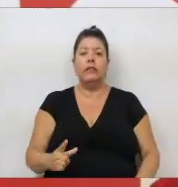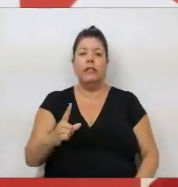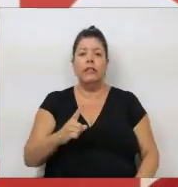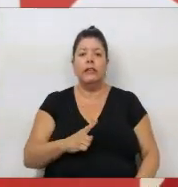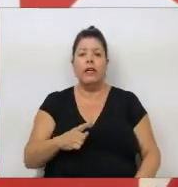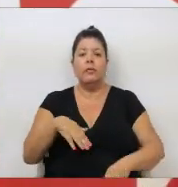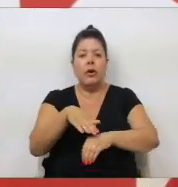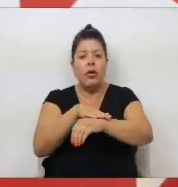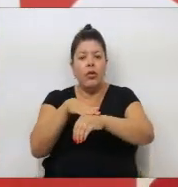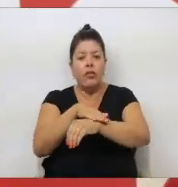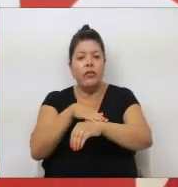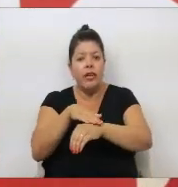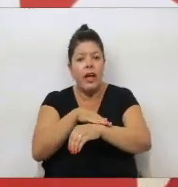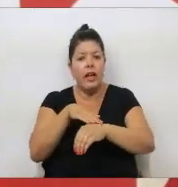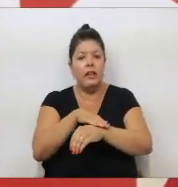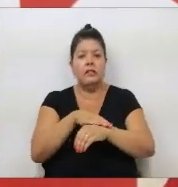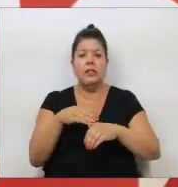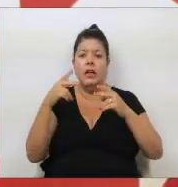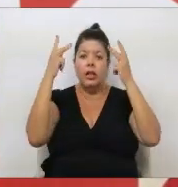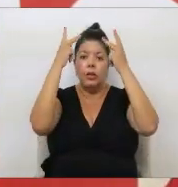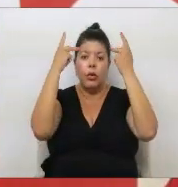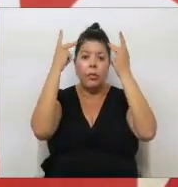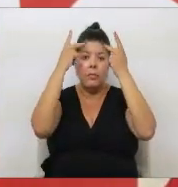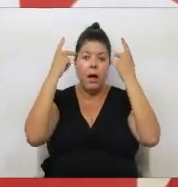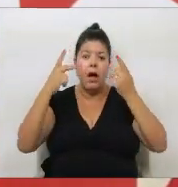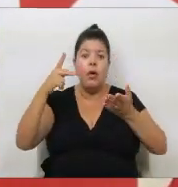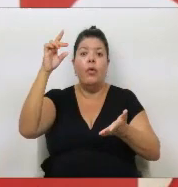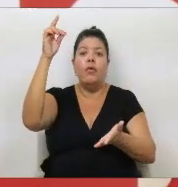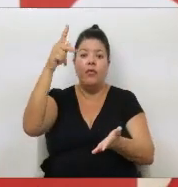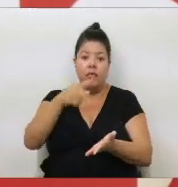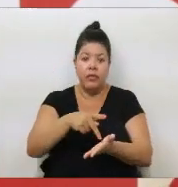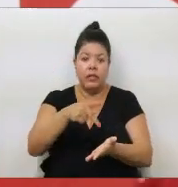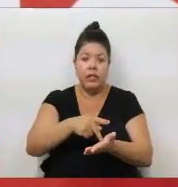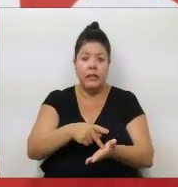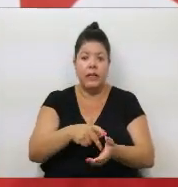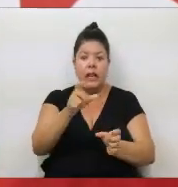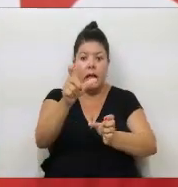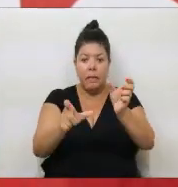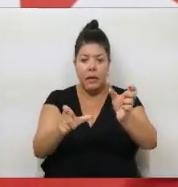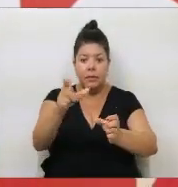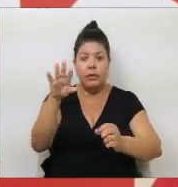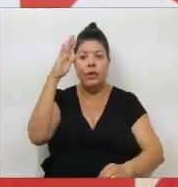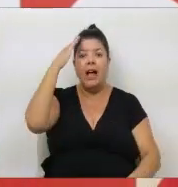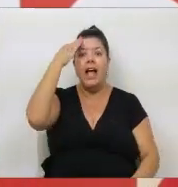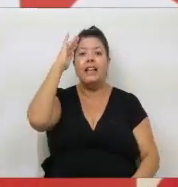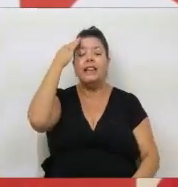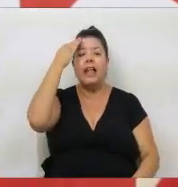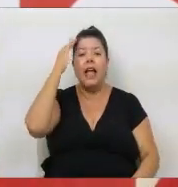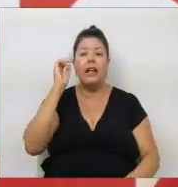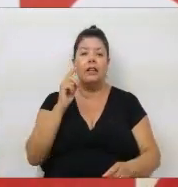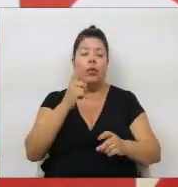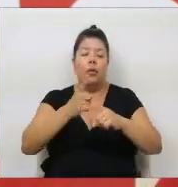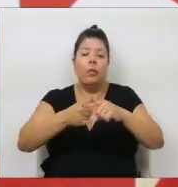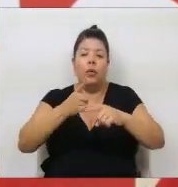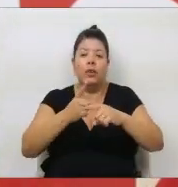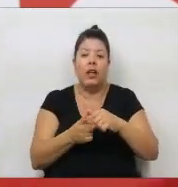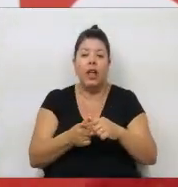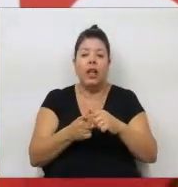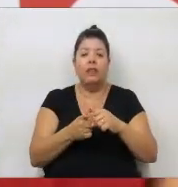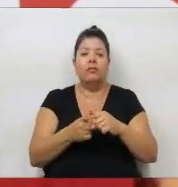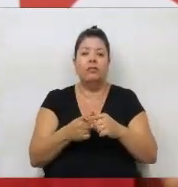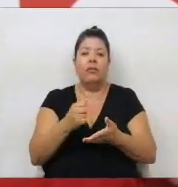e que haja uma discussão muito aberta, muito franca, que a população consiga compreender a necessidade do